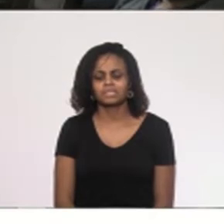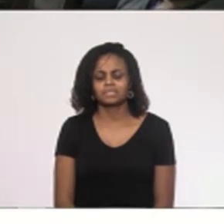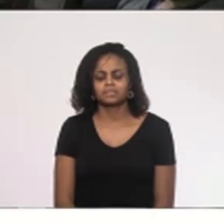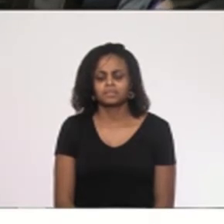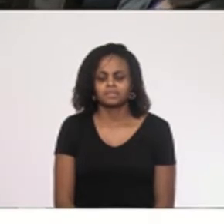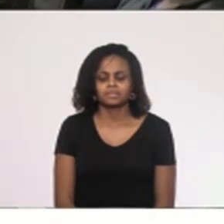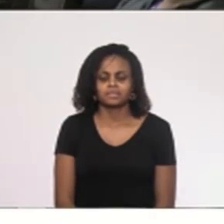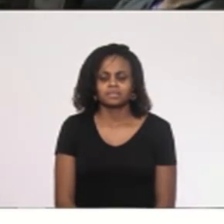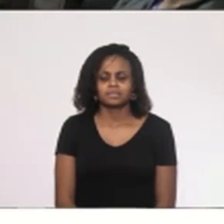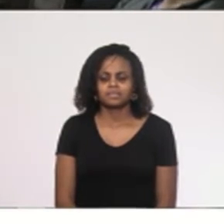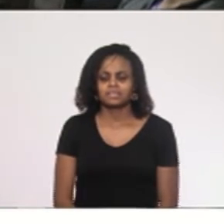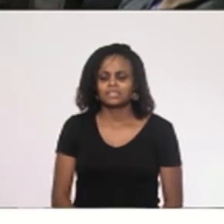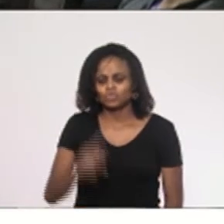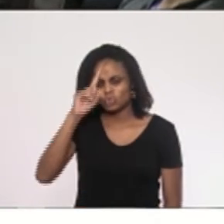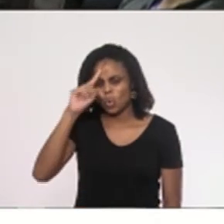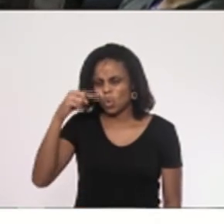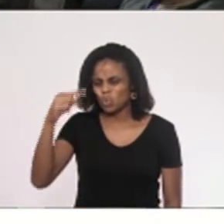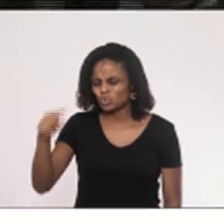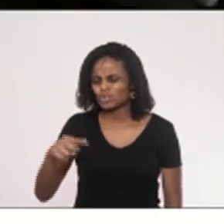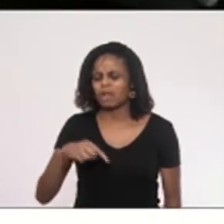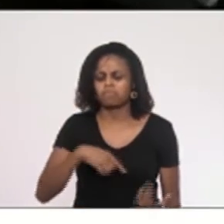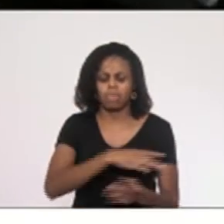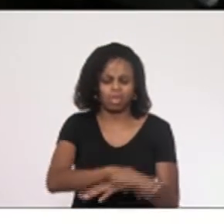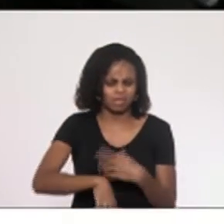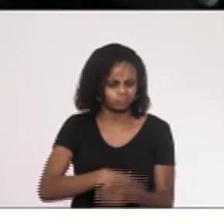exercício diário de lambança.